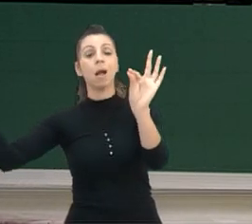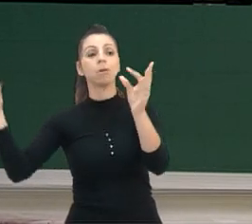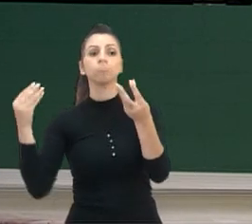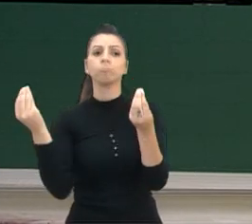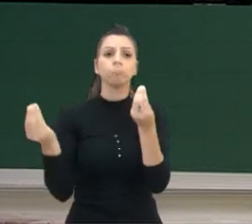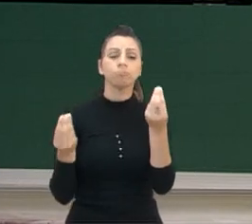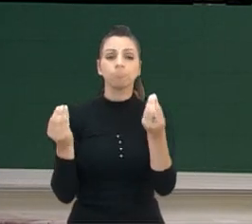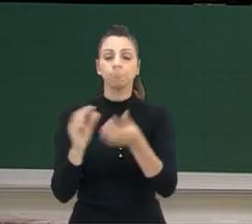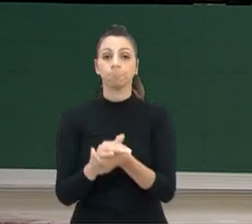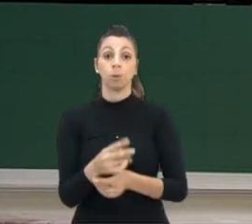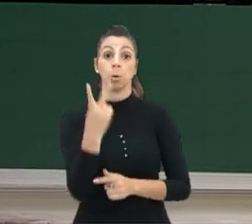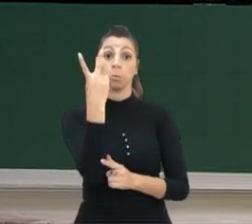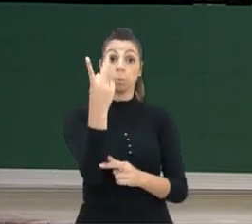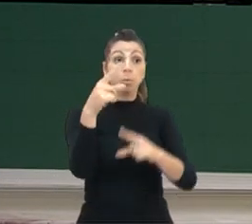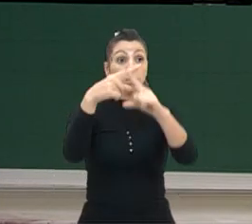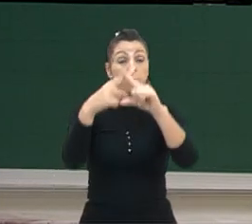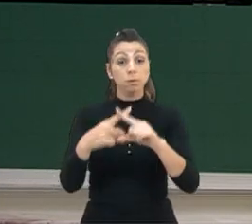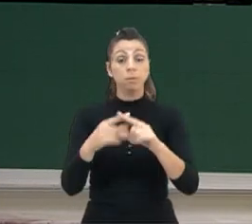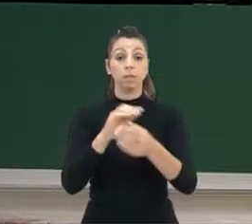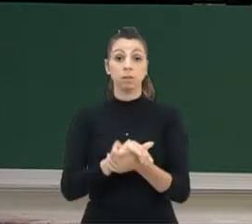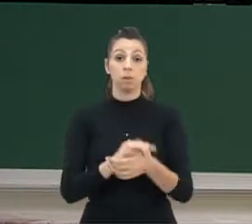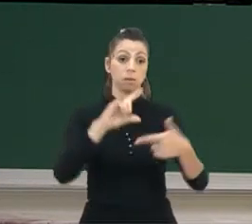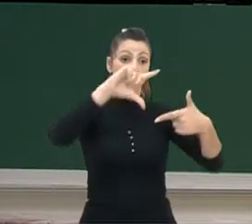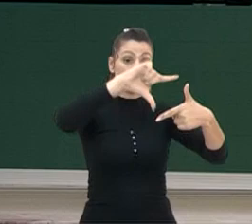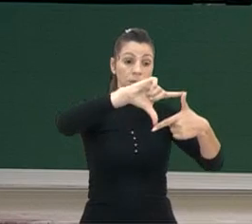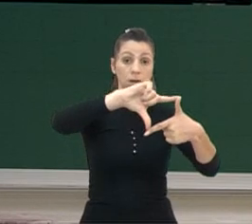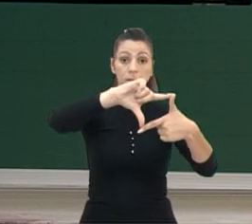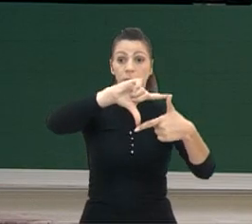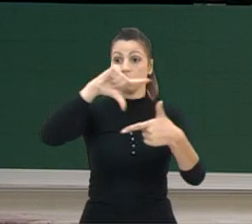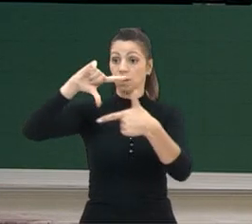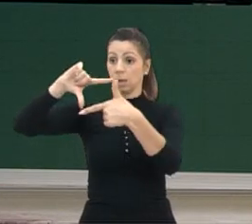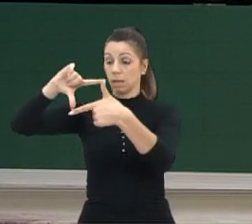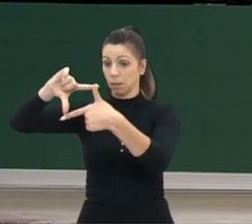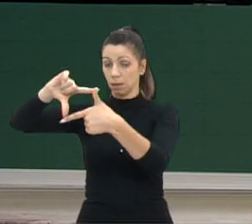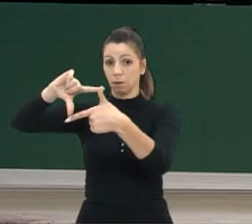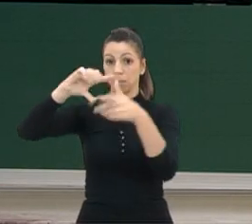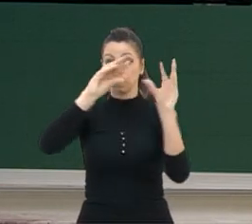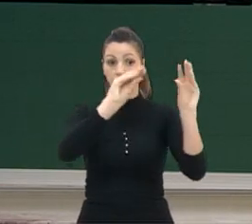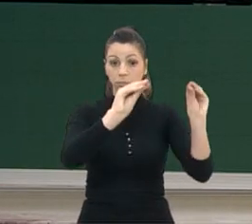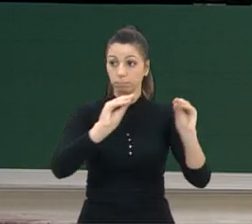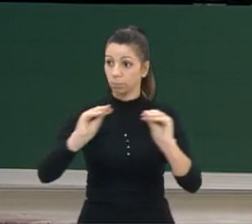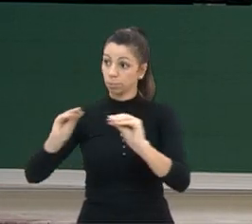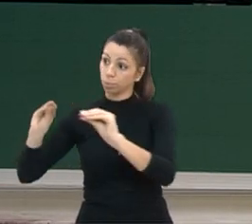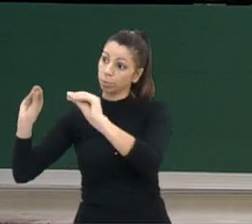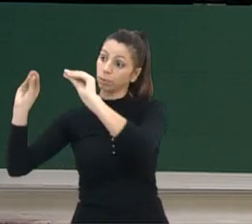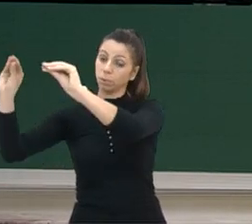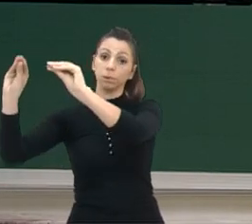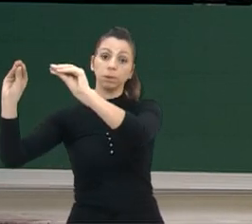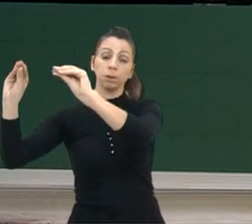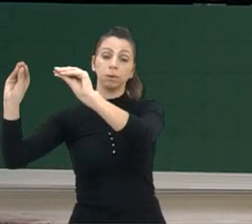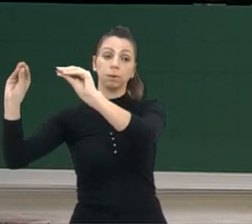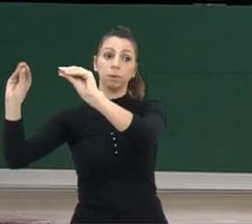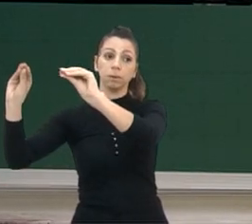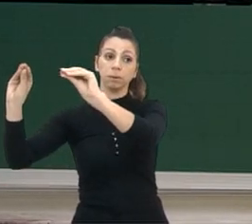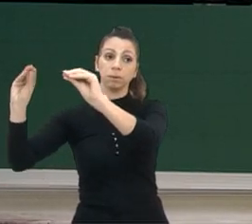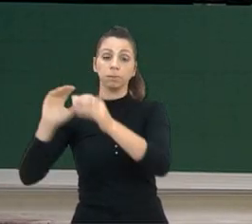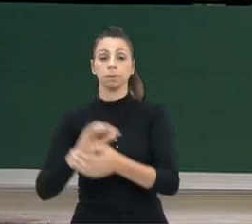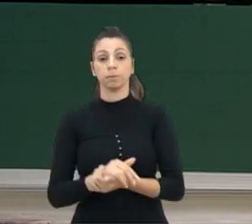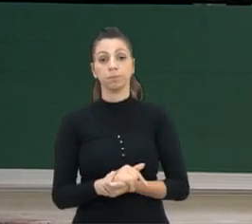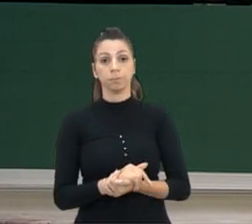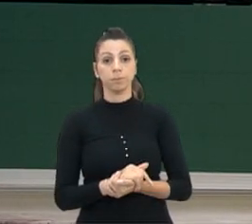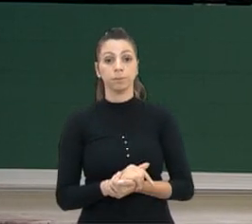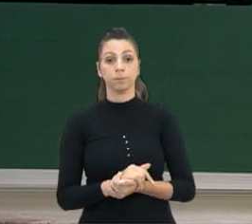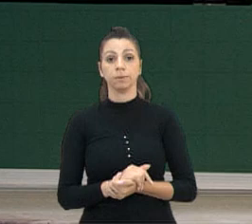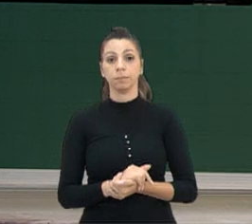Cabe duas vezes, né? Peguei esse retângulo, dividi em duas partezinhas aqui. Quantas vezes o 5x cabe no 10x?